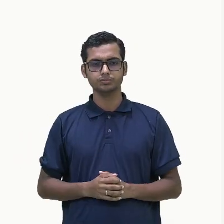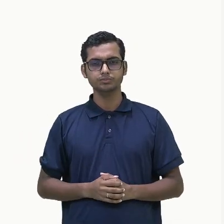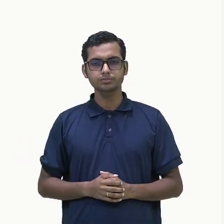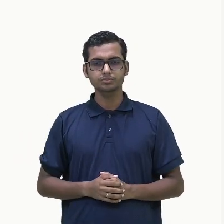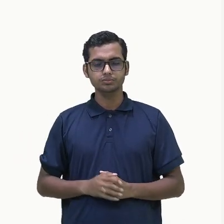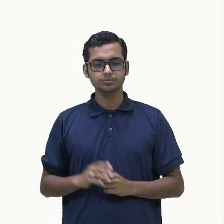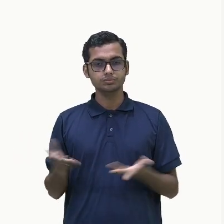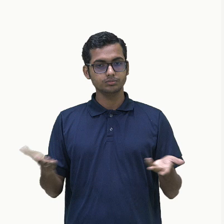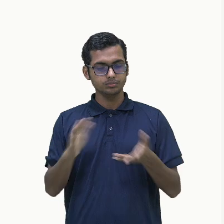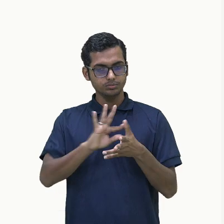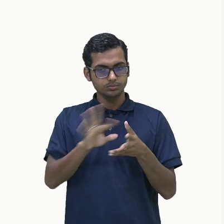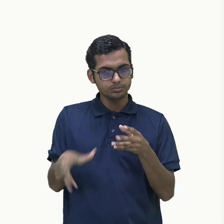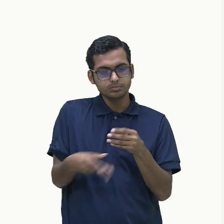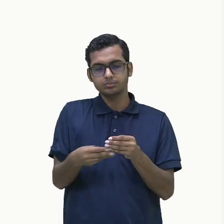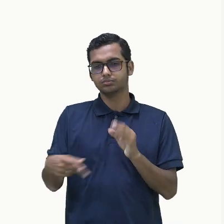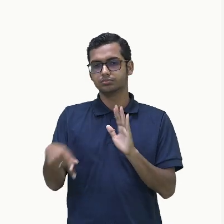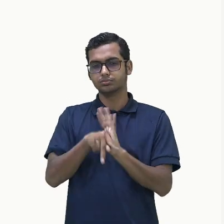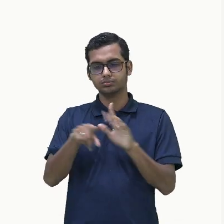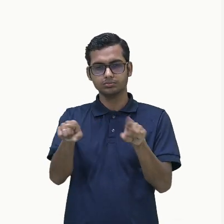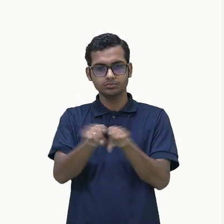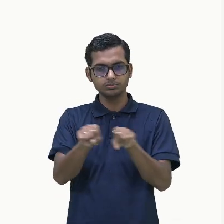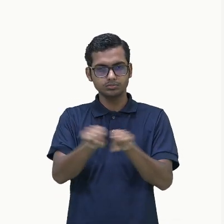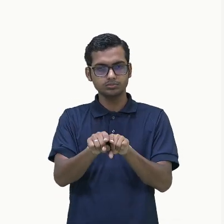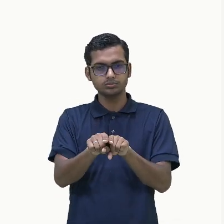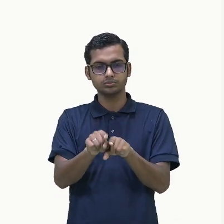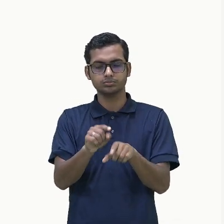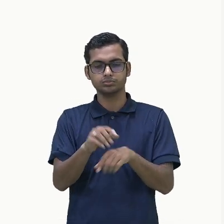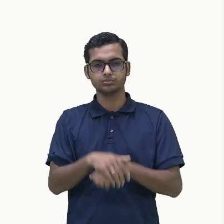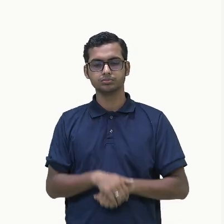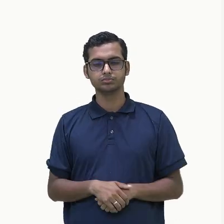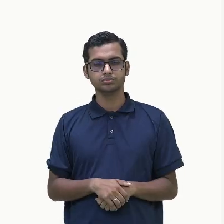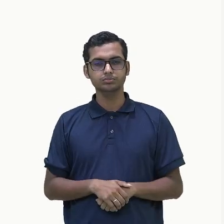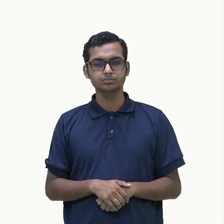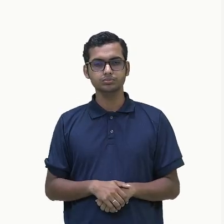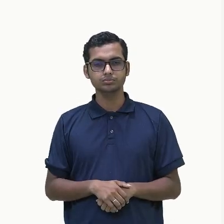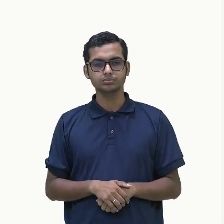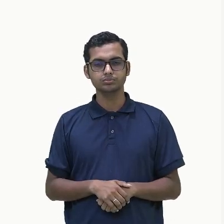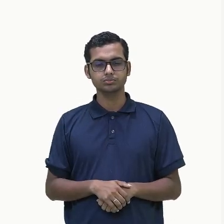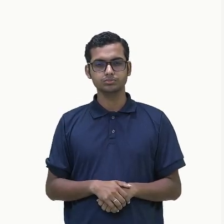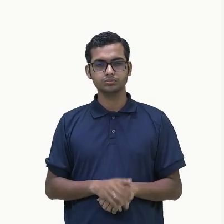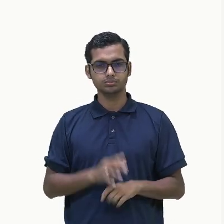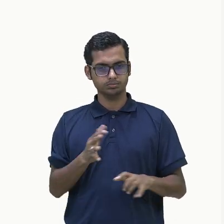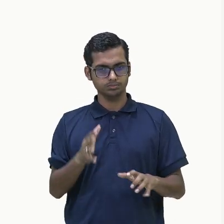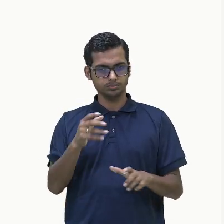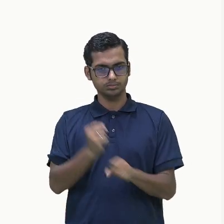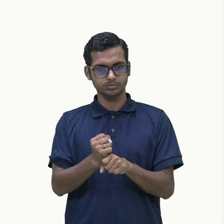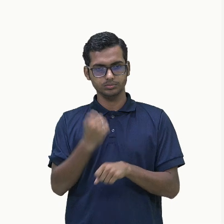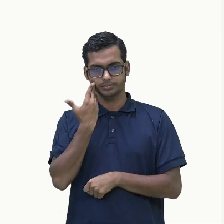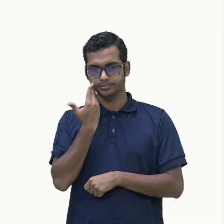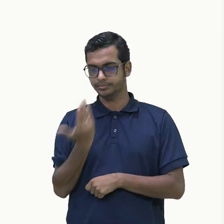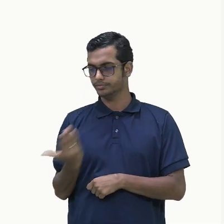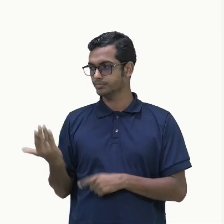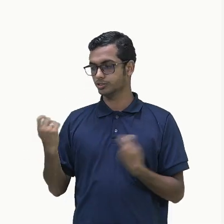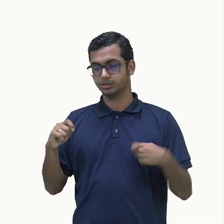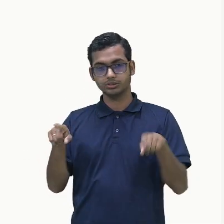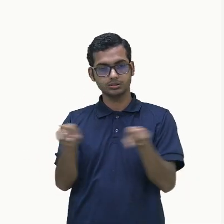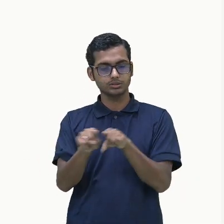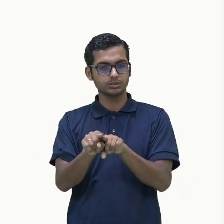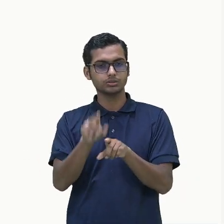completar aqui, para completar uma unidade, porque essa soma toda aqui, ó, vai ter que ser igual a 1